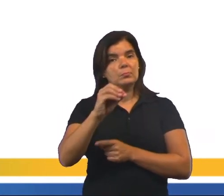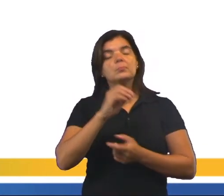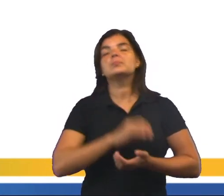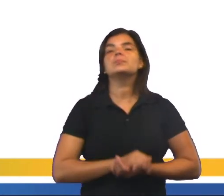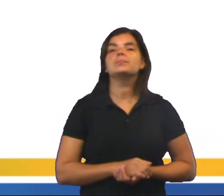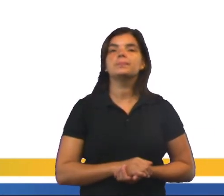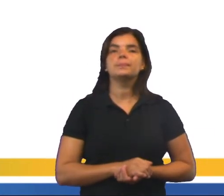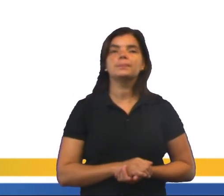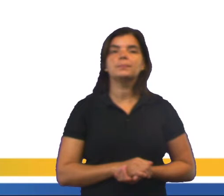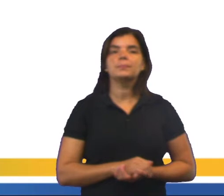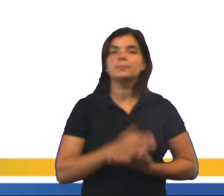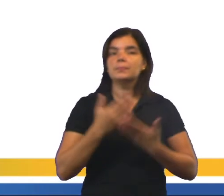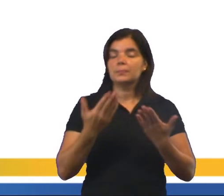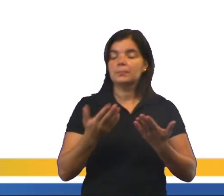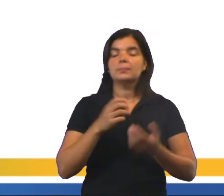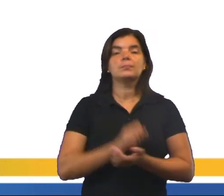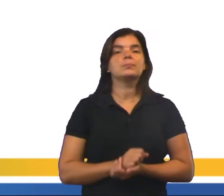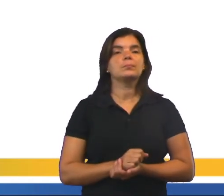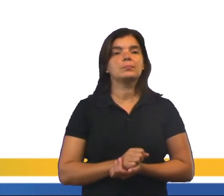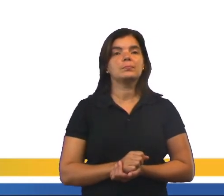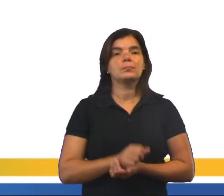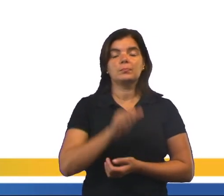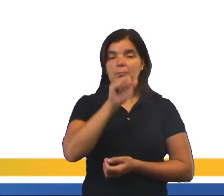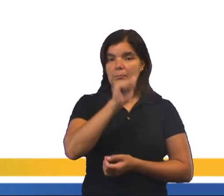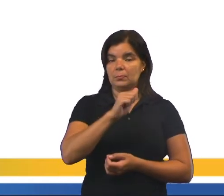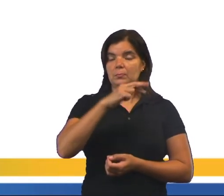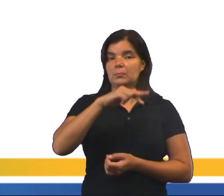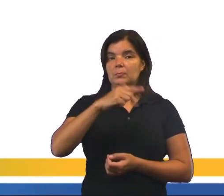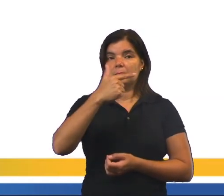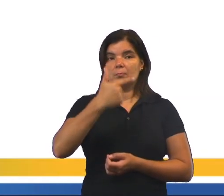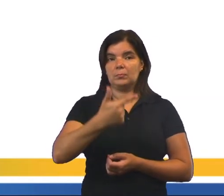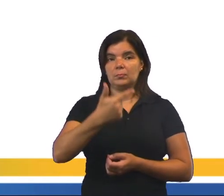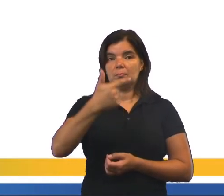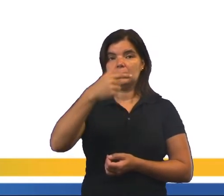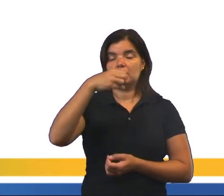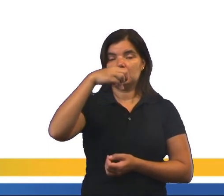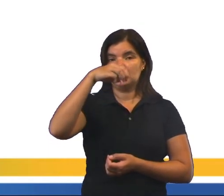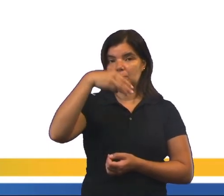sobre 2. Então, a partir daí eu posso concluir que a área